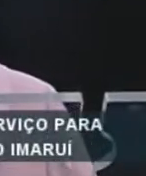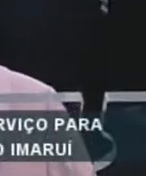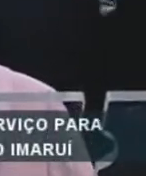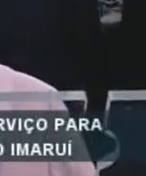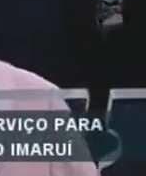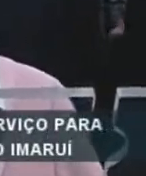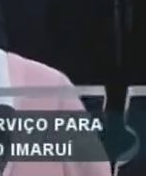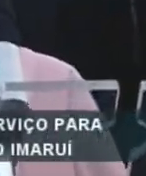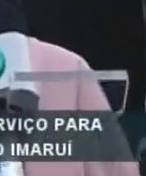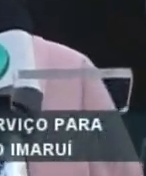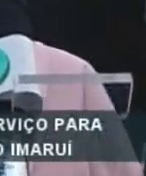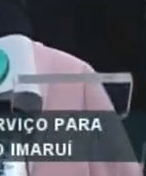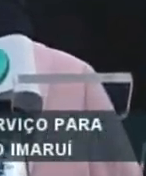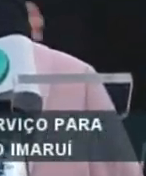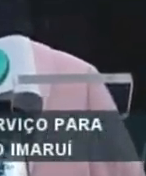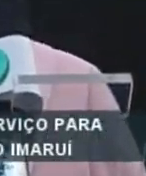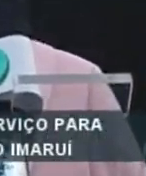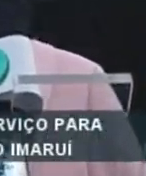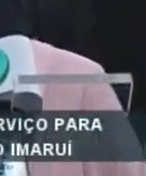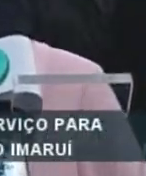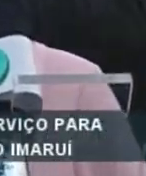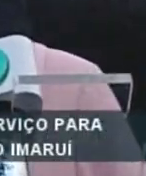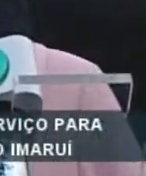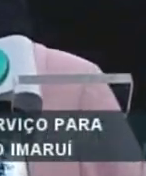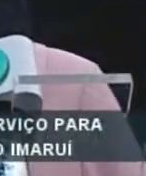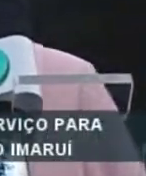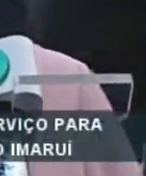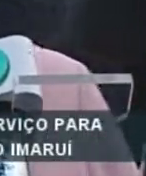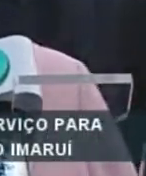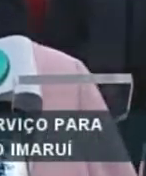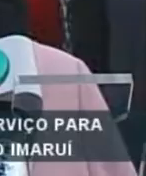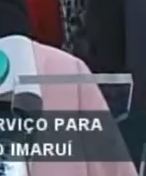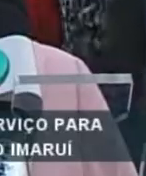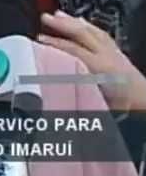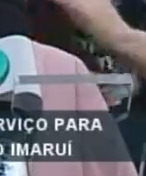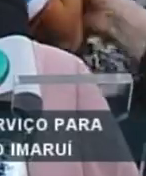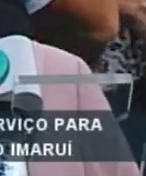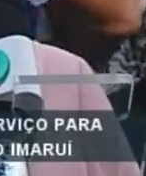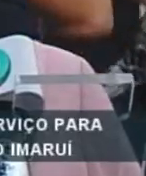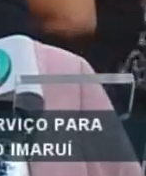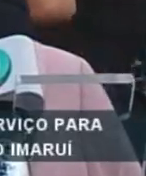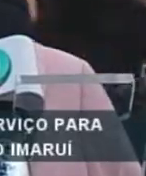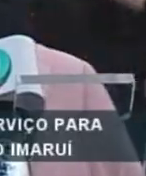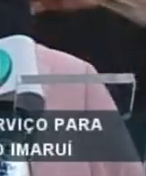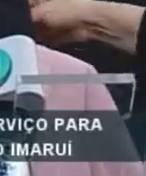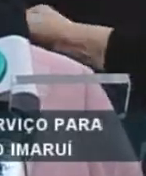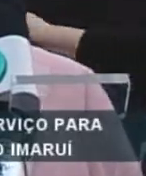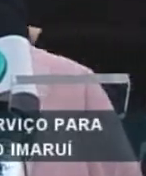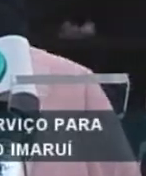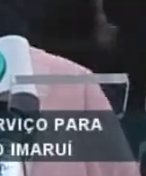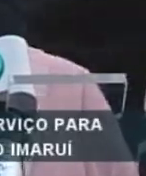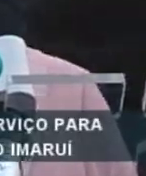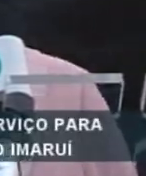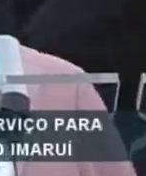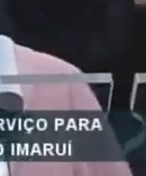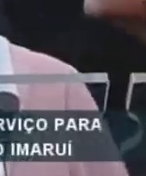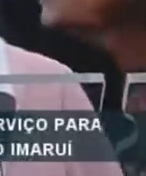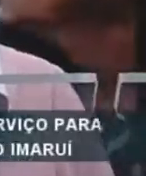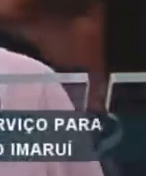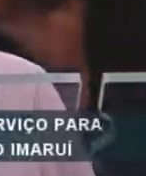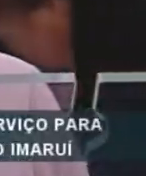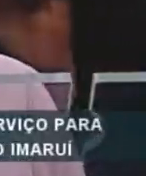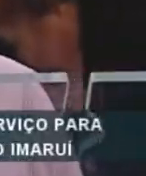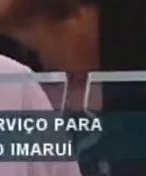Bom, no caso da 470, o procedimento também é este. Nós estamos concluindo